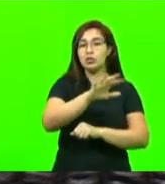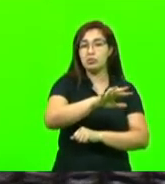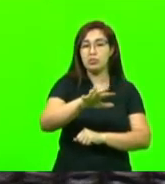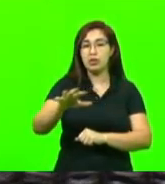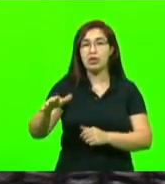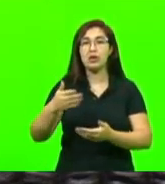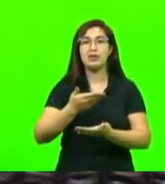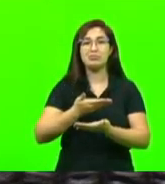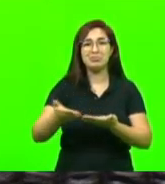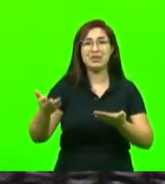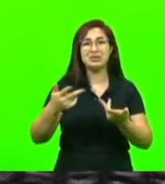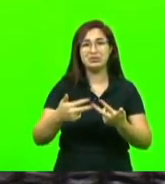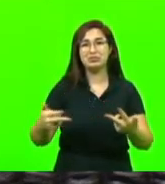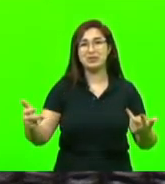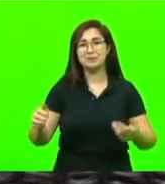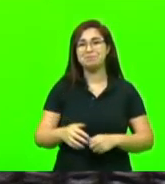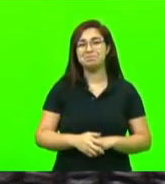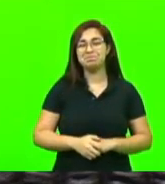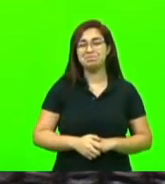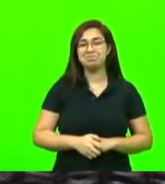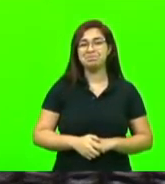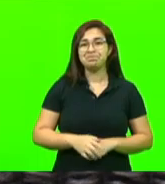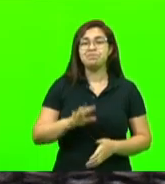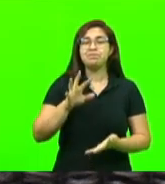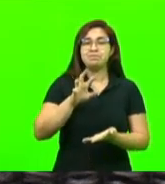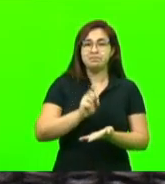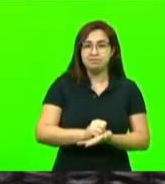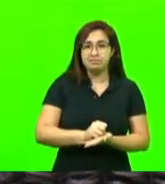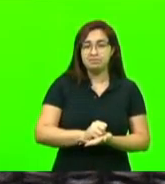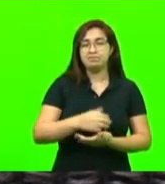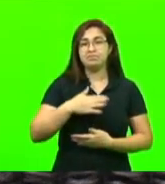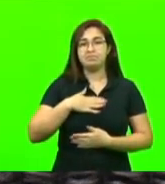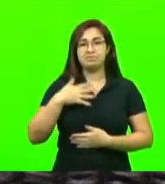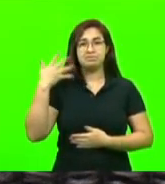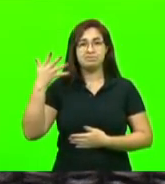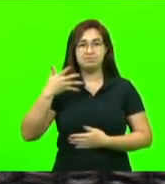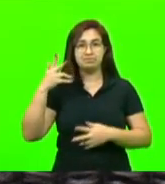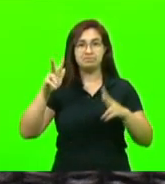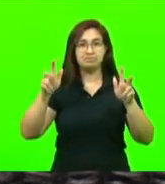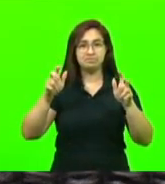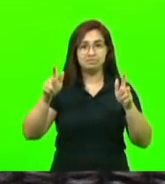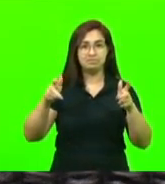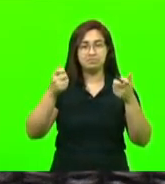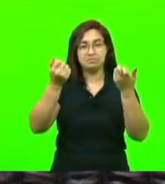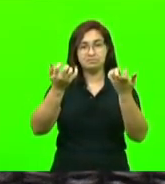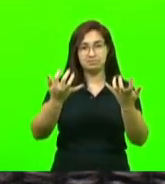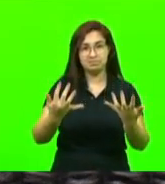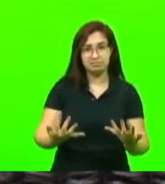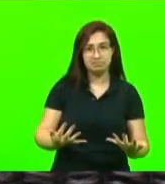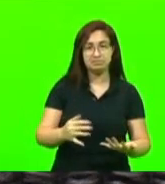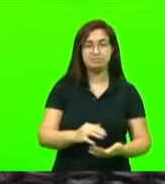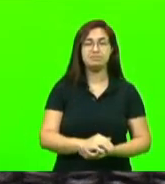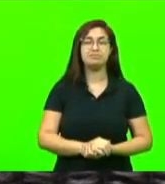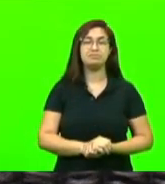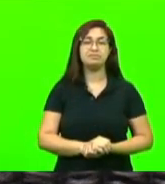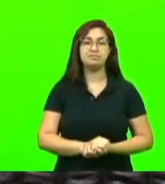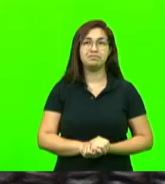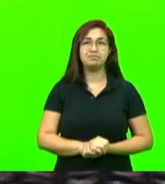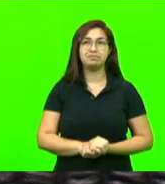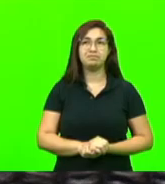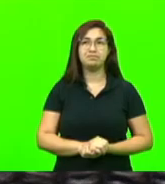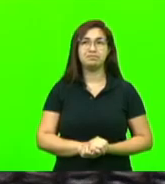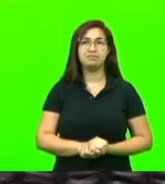perdas. Então, eu quero deixar registrado esta manifestação, senhor presidente, senhores deputados, e,